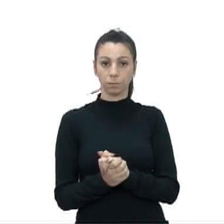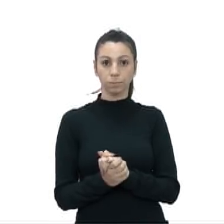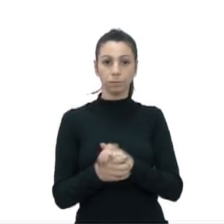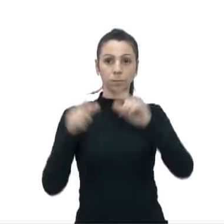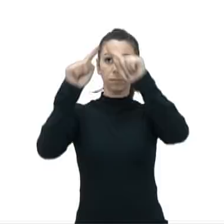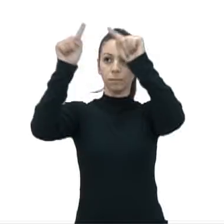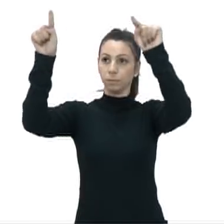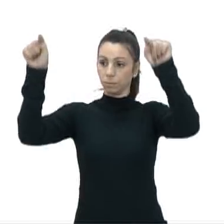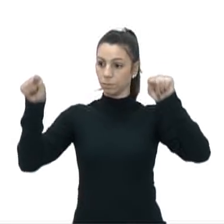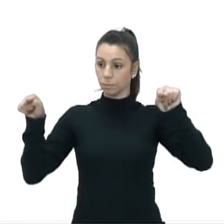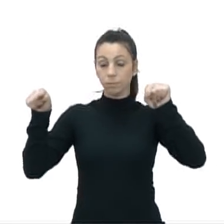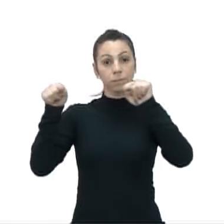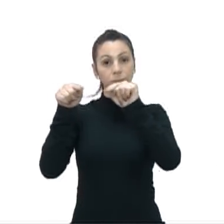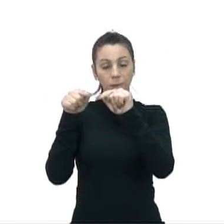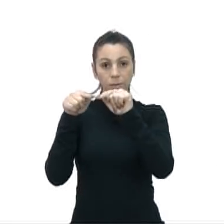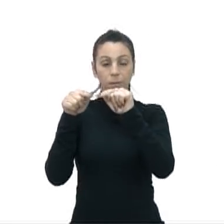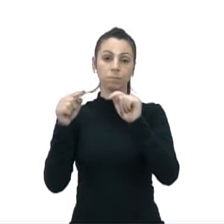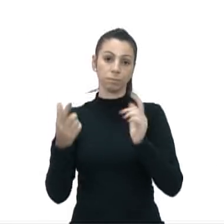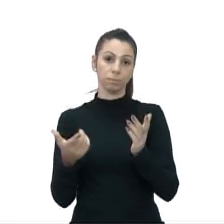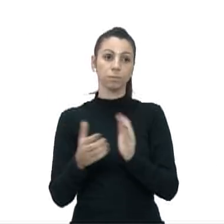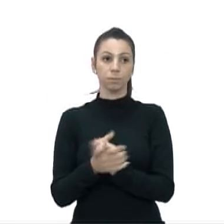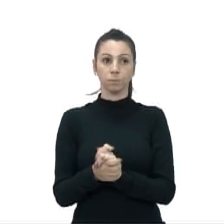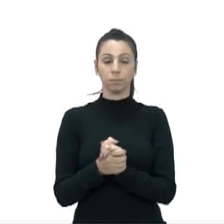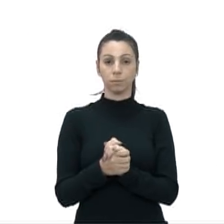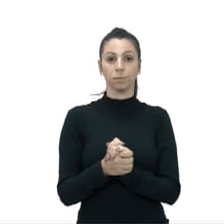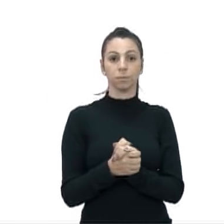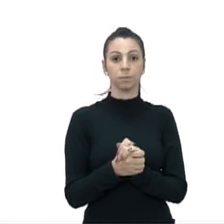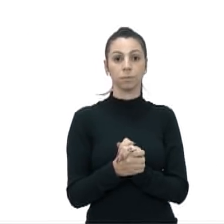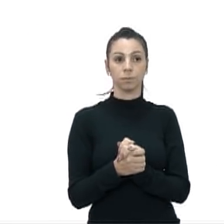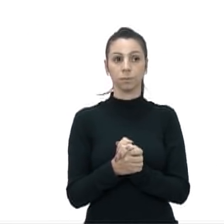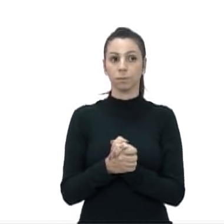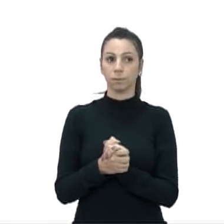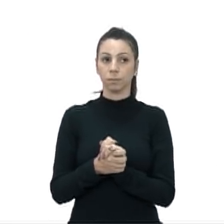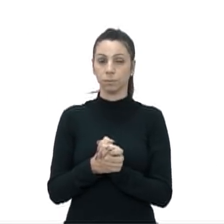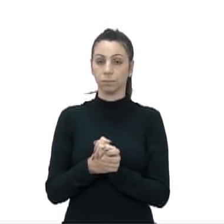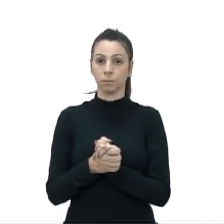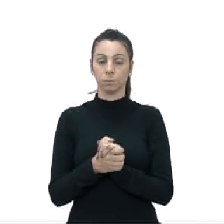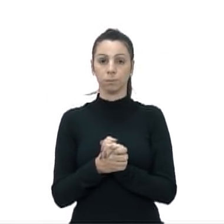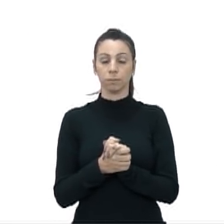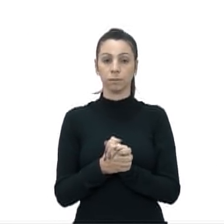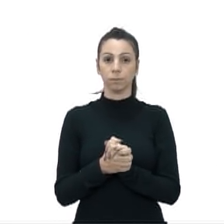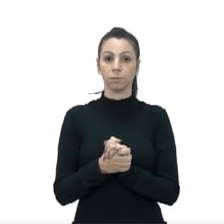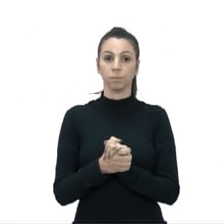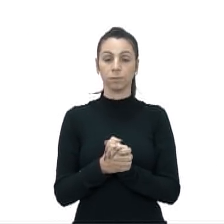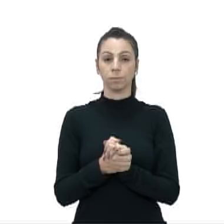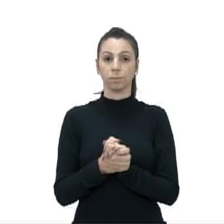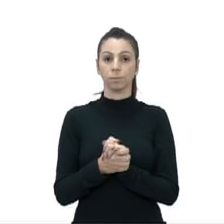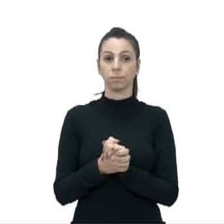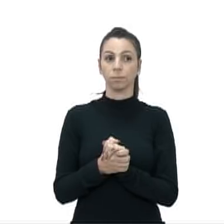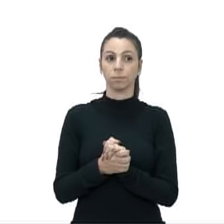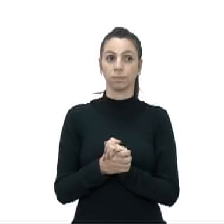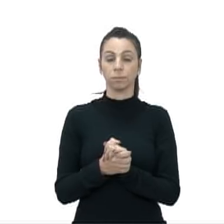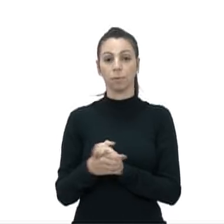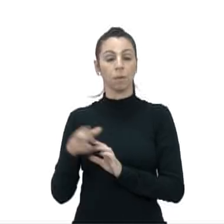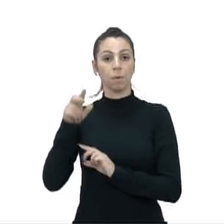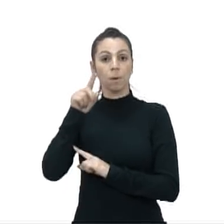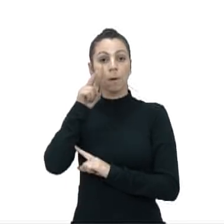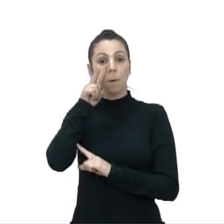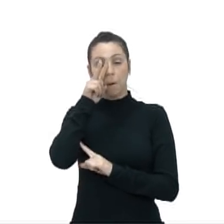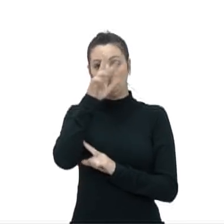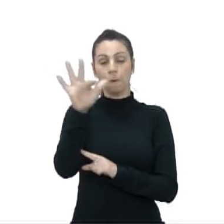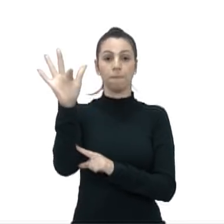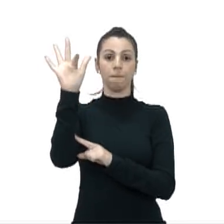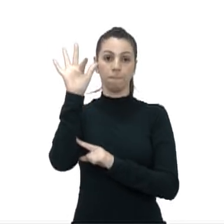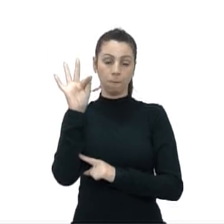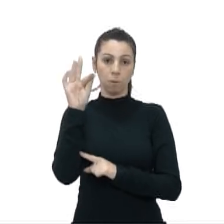slide anterior, inclusive. Então, temos o carrinho, nós temos aqui a força, primeira força de 20, né? E uma